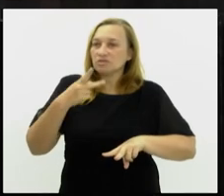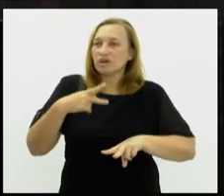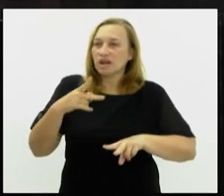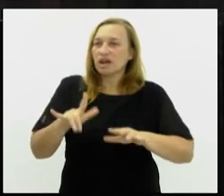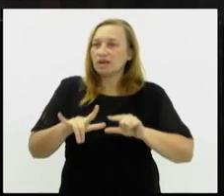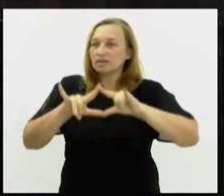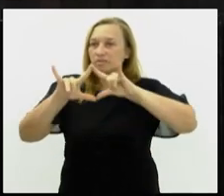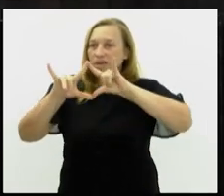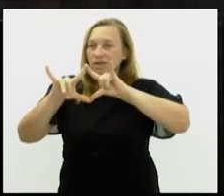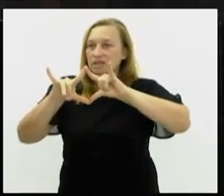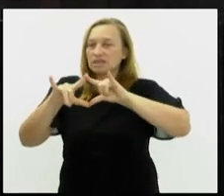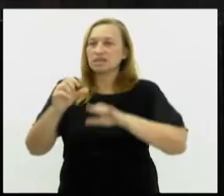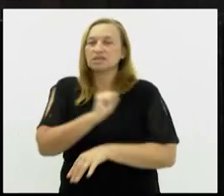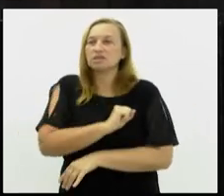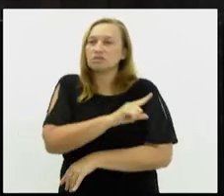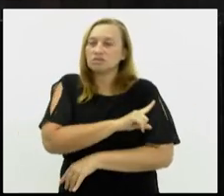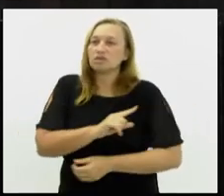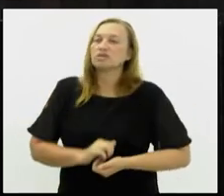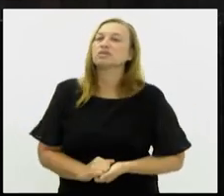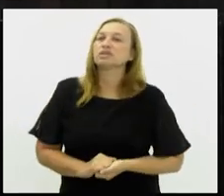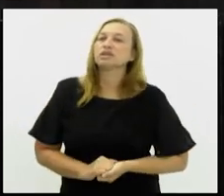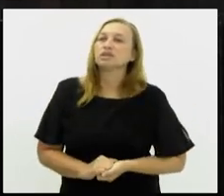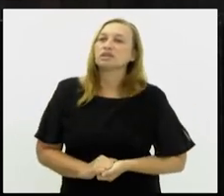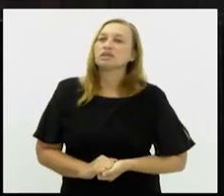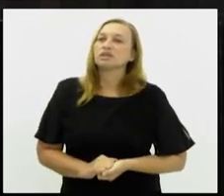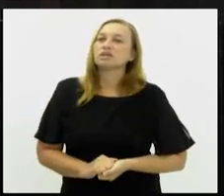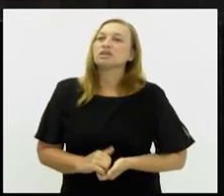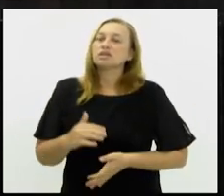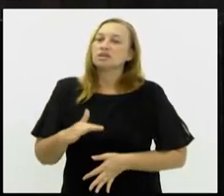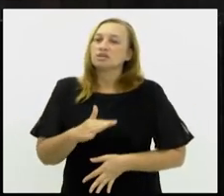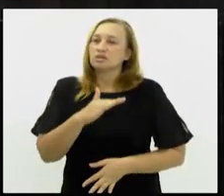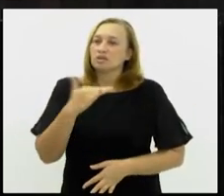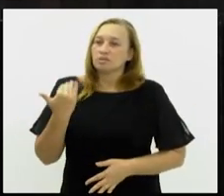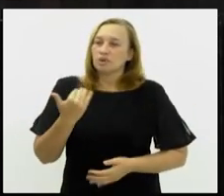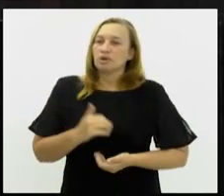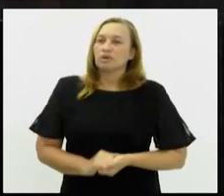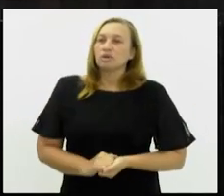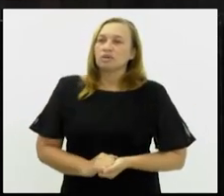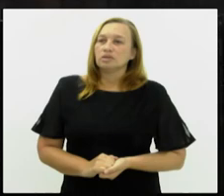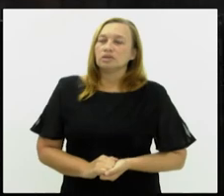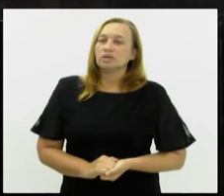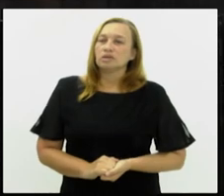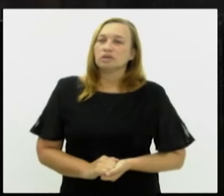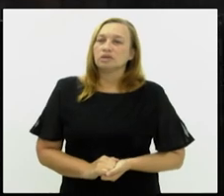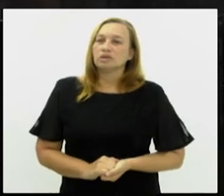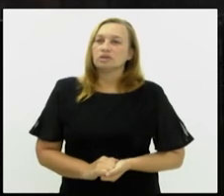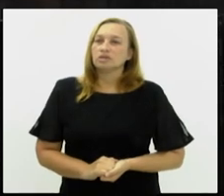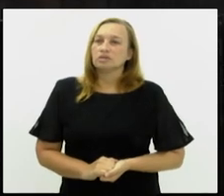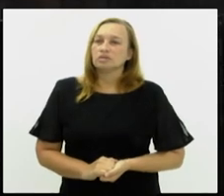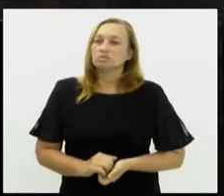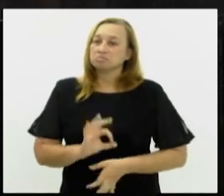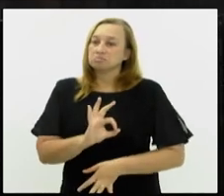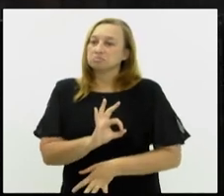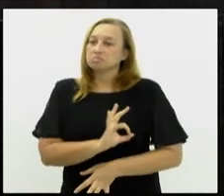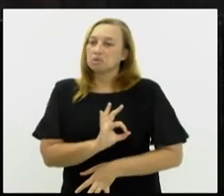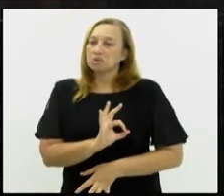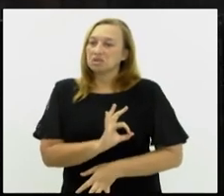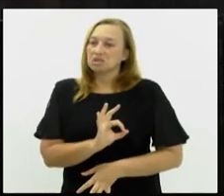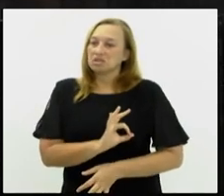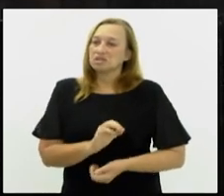em São Gonçalo, e que teve, e que foi assassinada por agentes públicos do Estado,